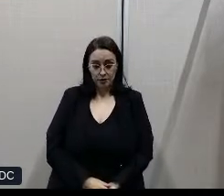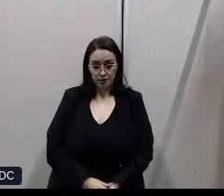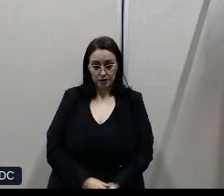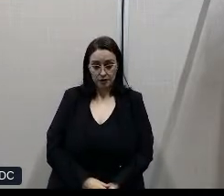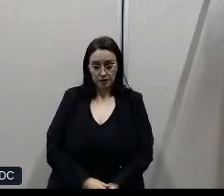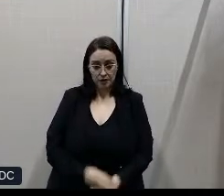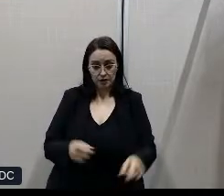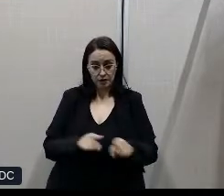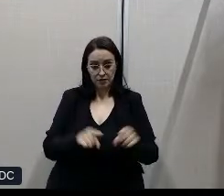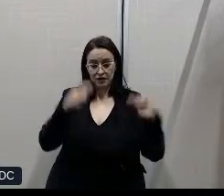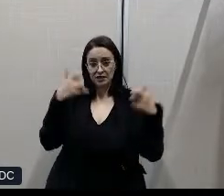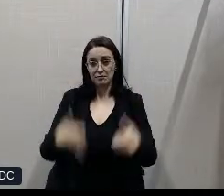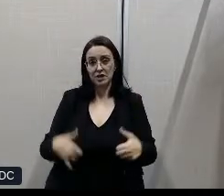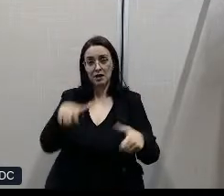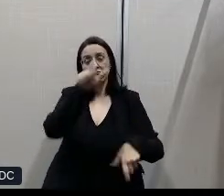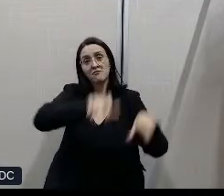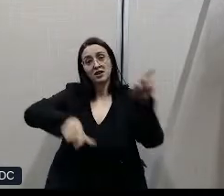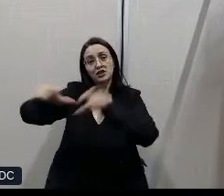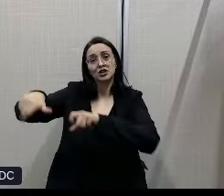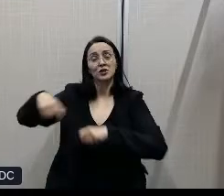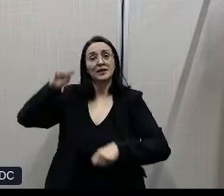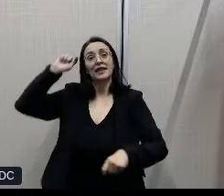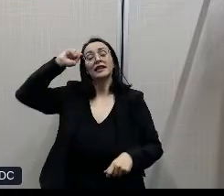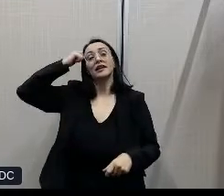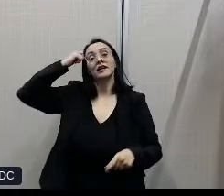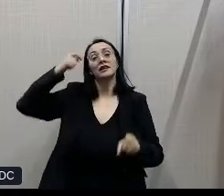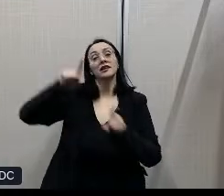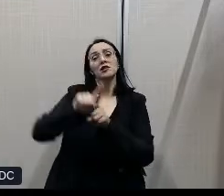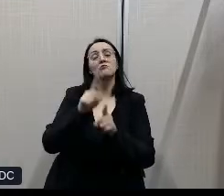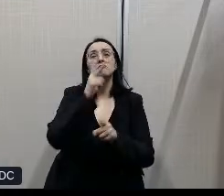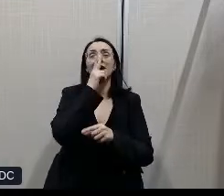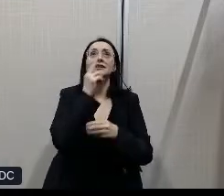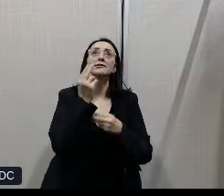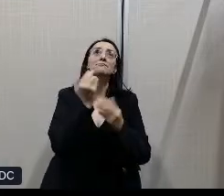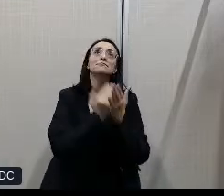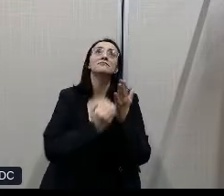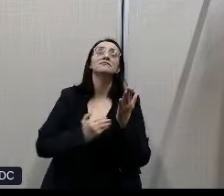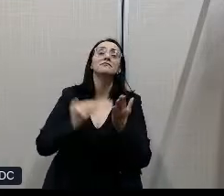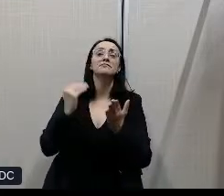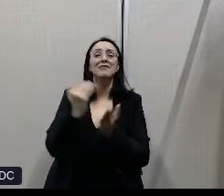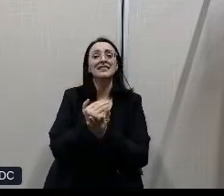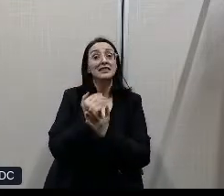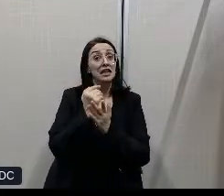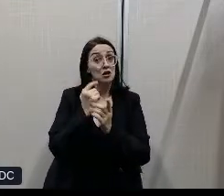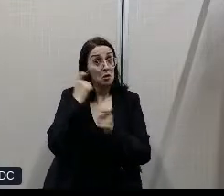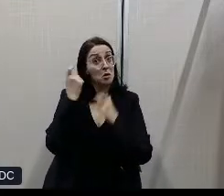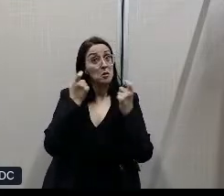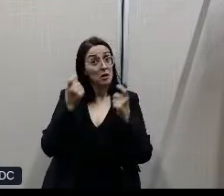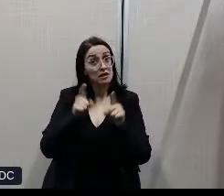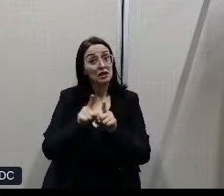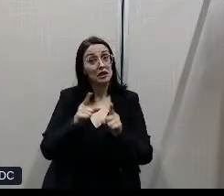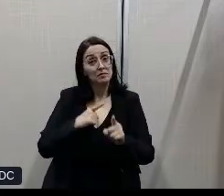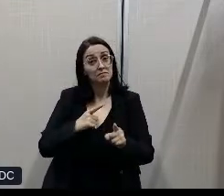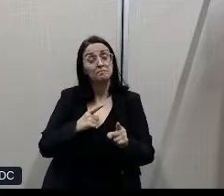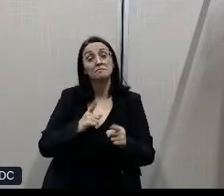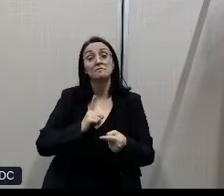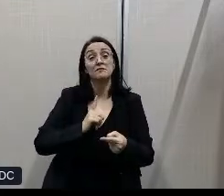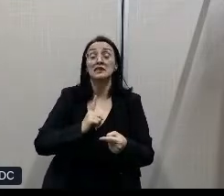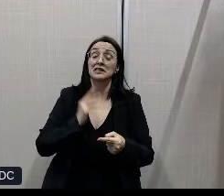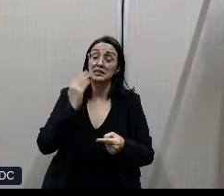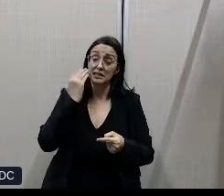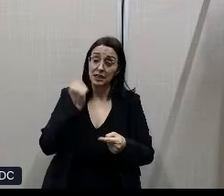E quando a gente fala em pessoas negras, as coisas ainda são um pouco mais preocupantes. A gente já sabe